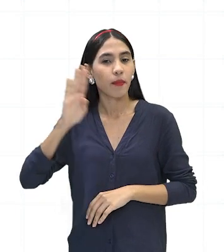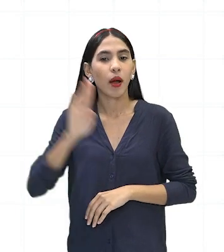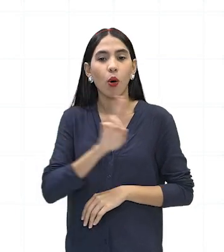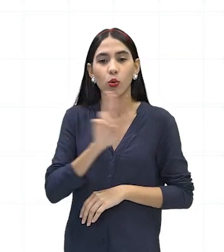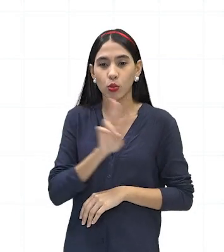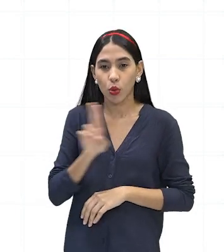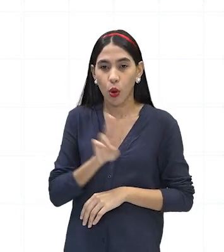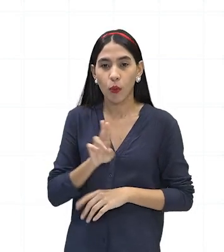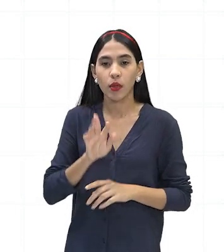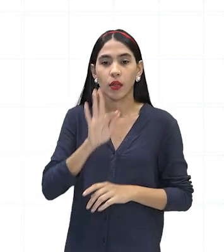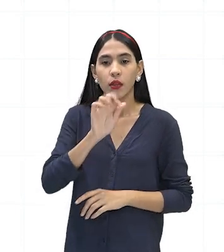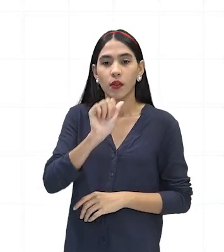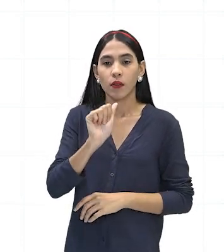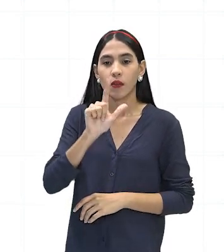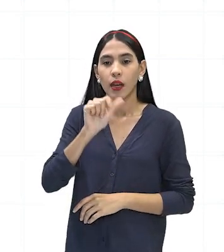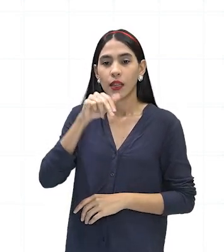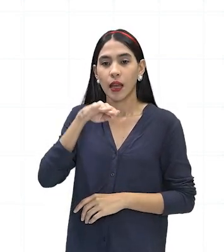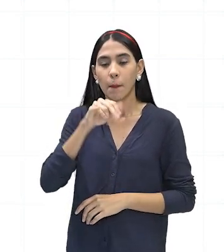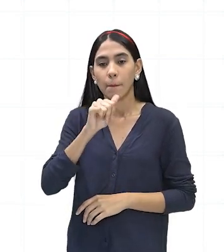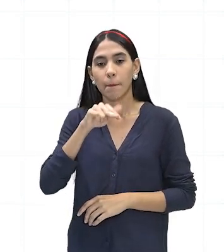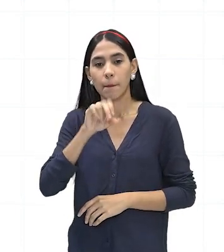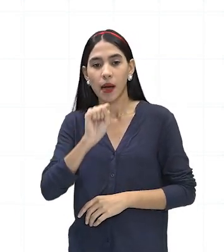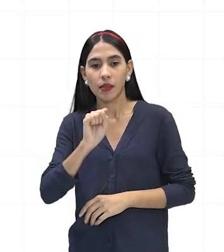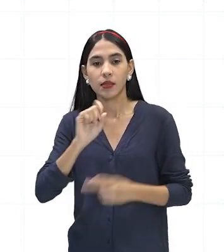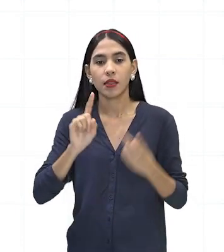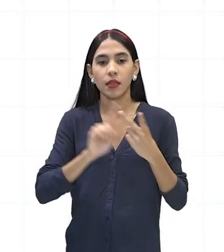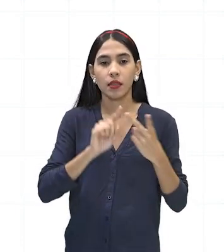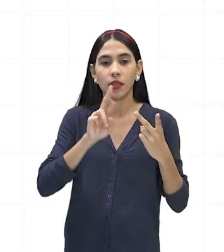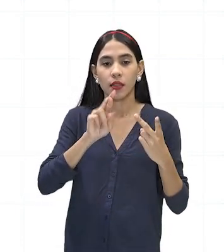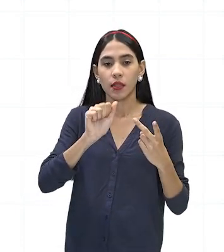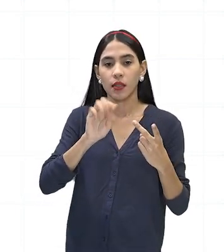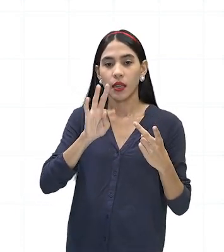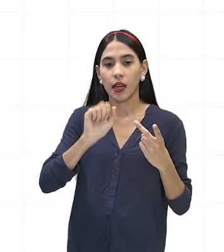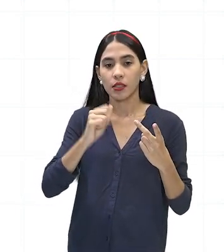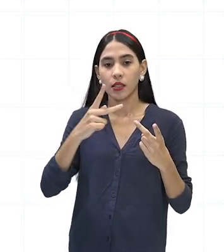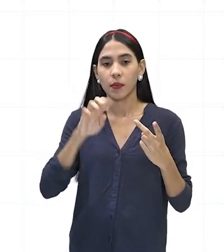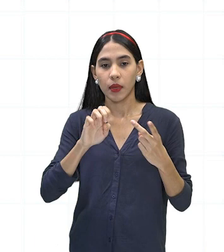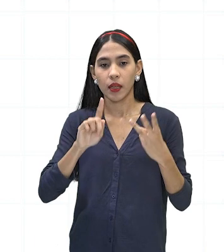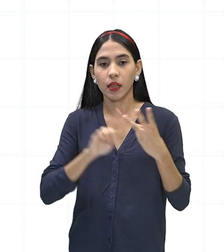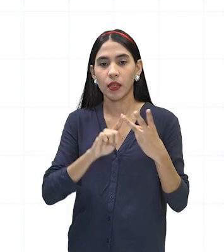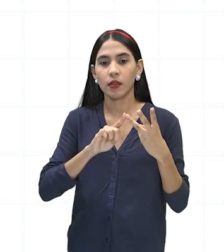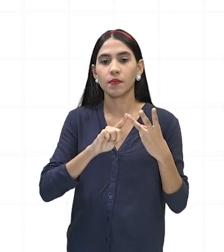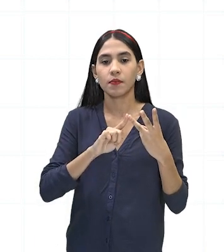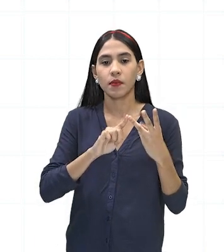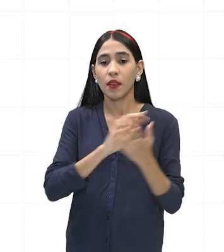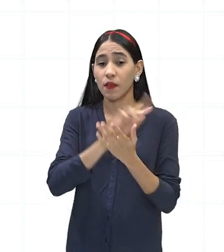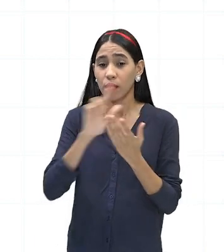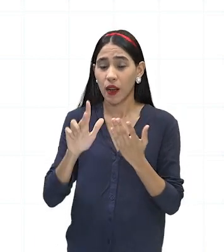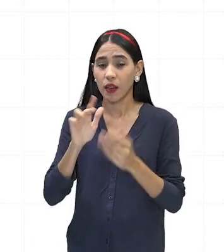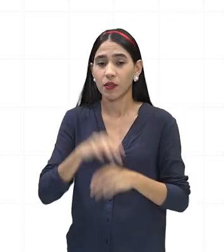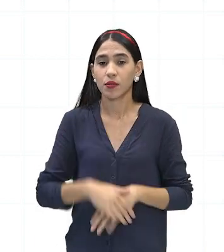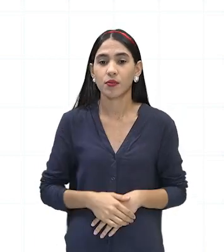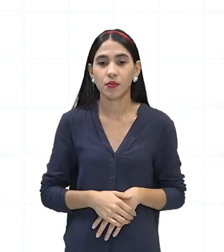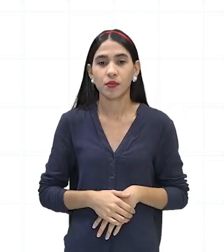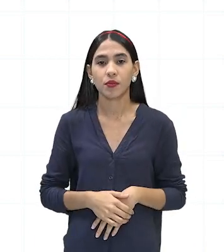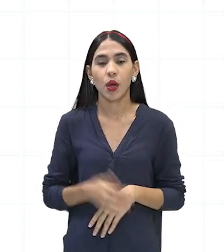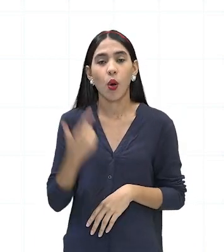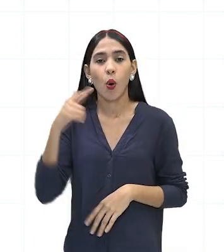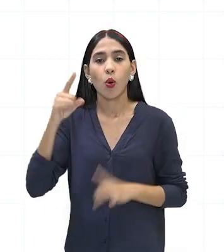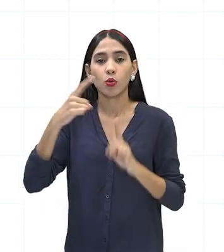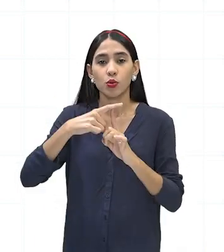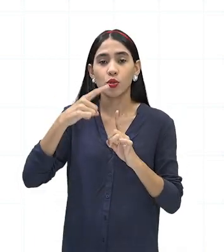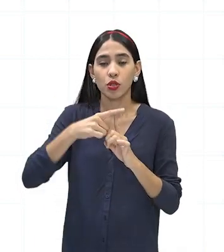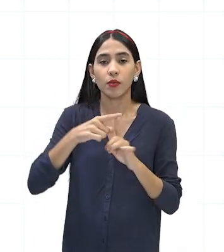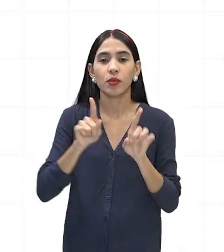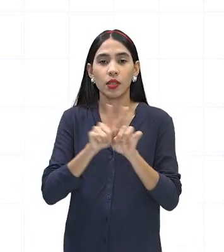estilo são Fala Mansa, Arrastapé, Flor de Mandacaru, entre outros. Outro estilo de forró é o